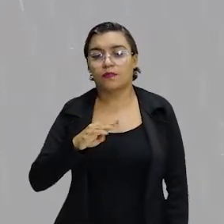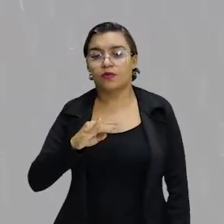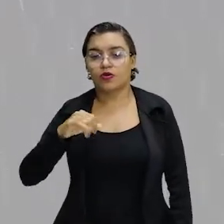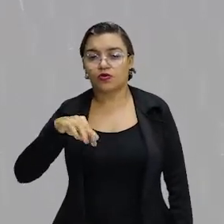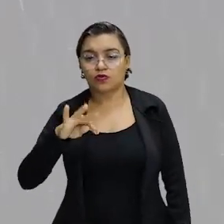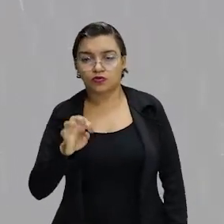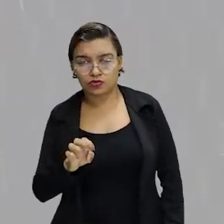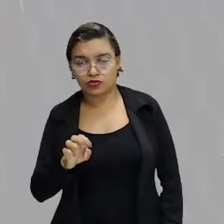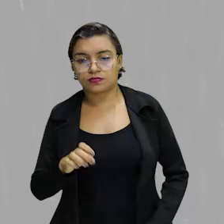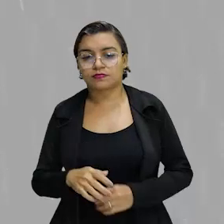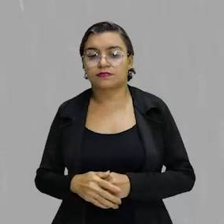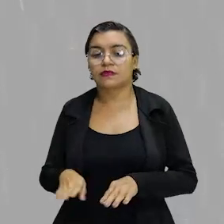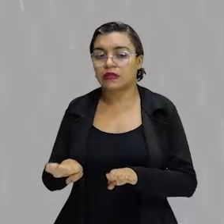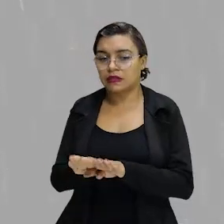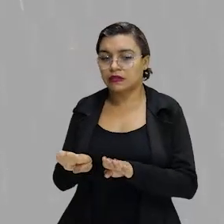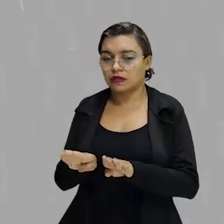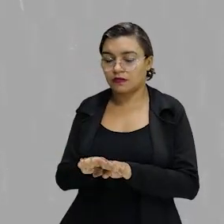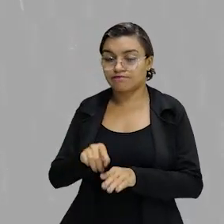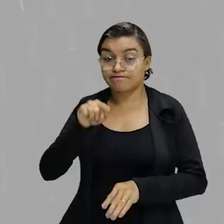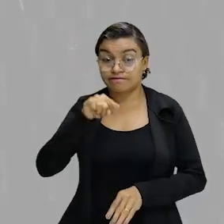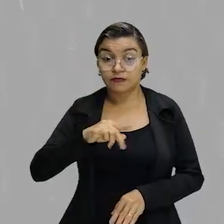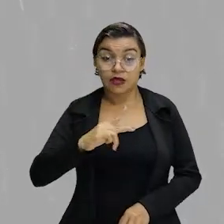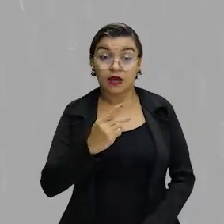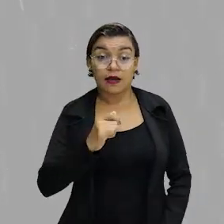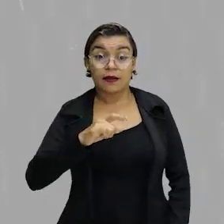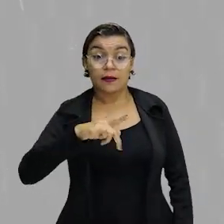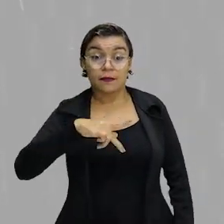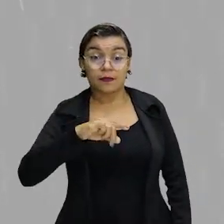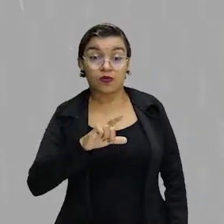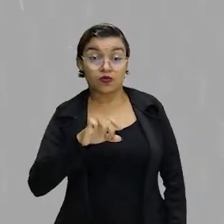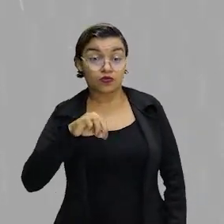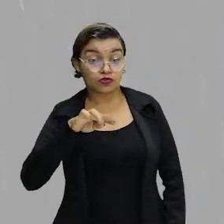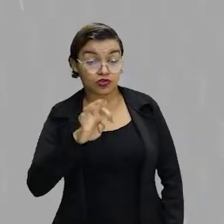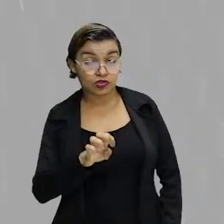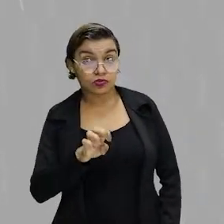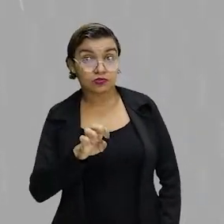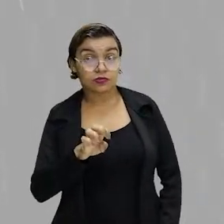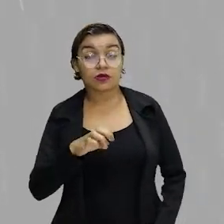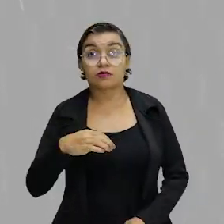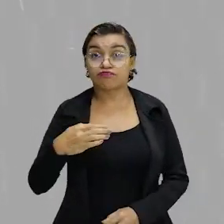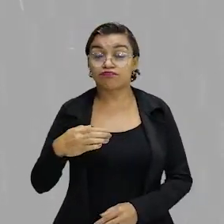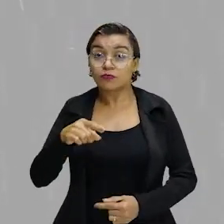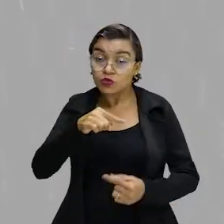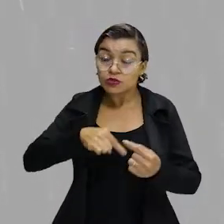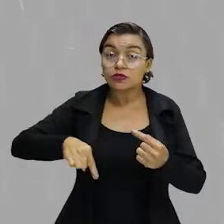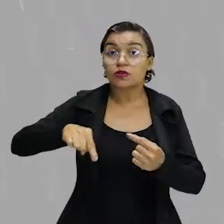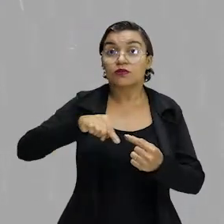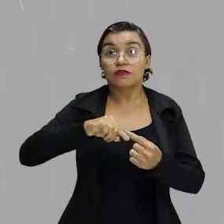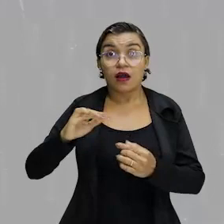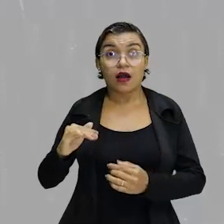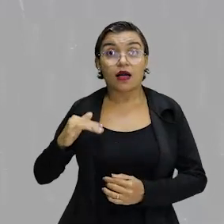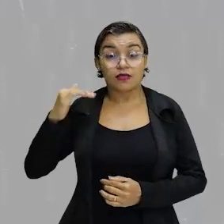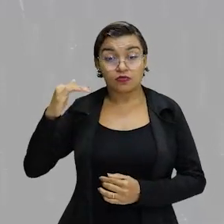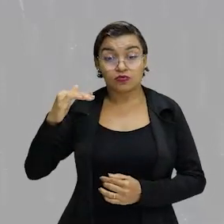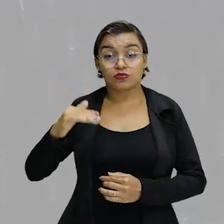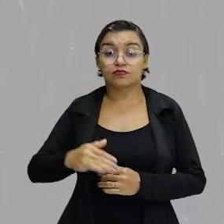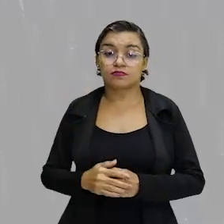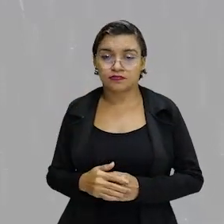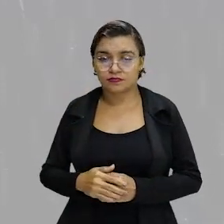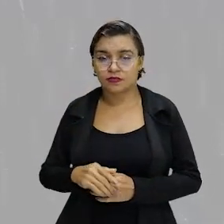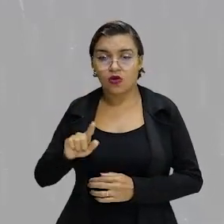haplobionte-haplonte, que é um ciclo de vida cujos indivíduos adultos são haploides, e eu vou ter o ciclo de vida